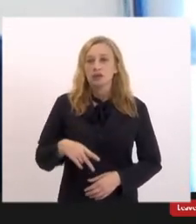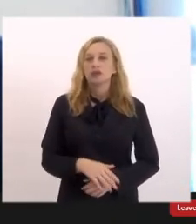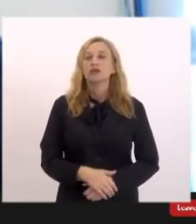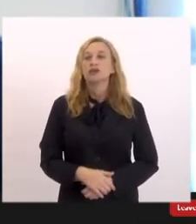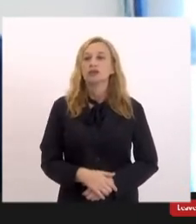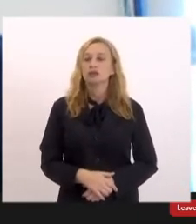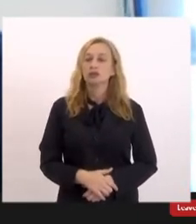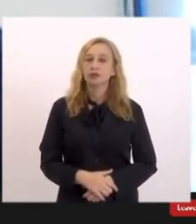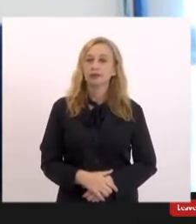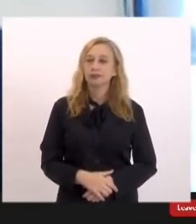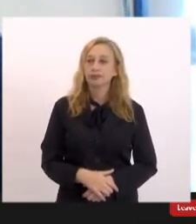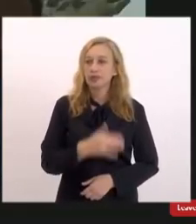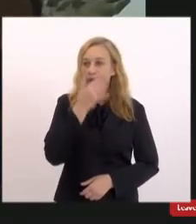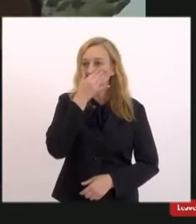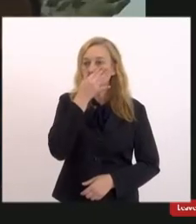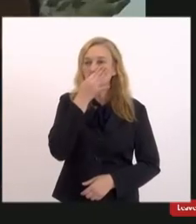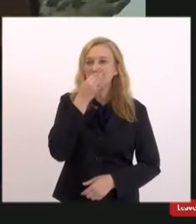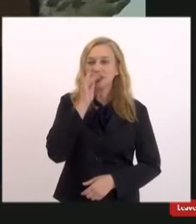Márcia.